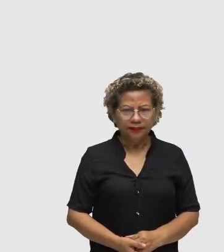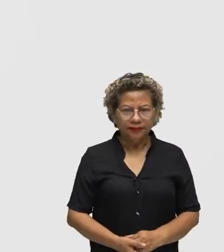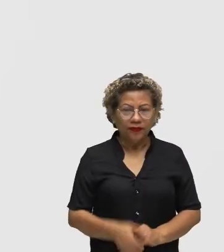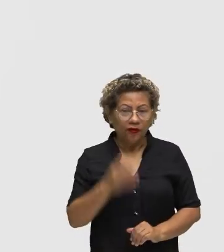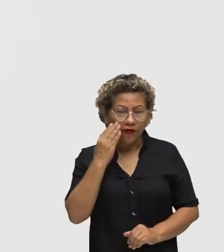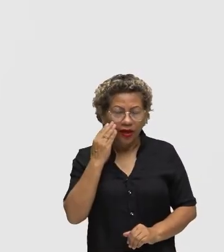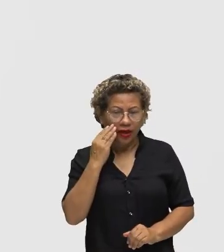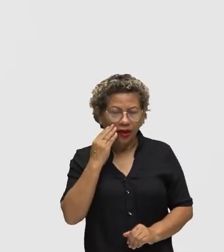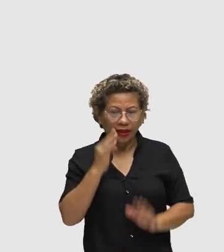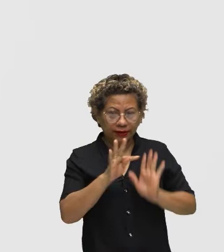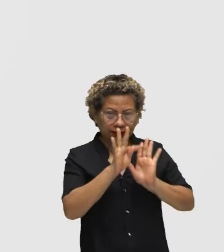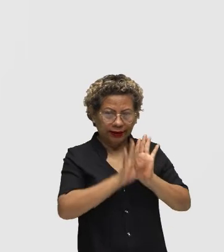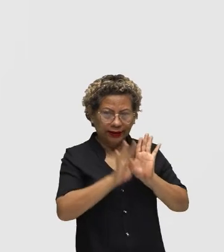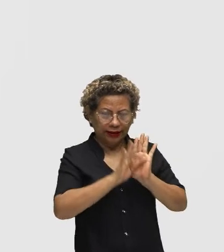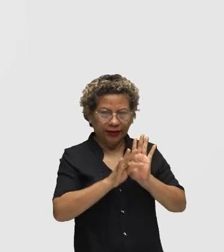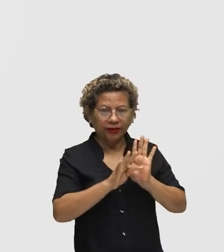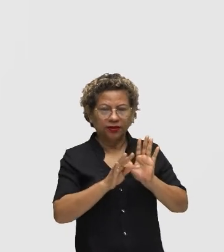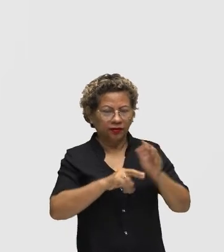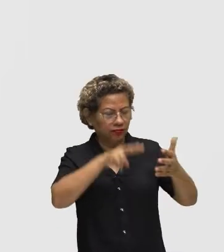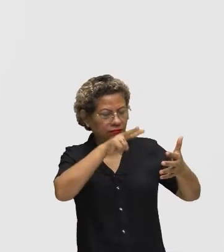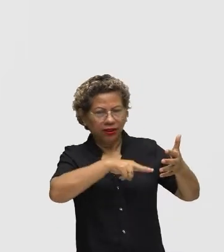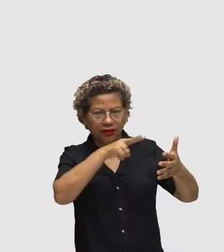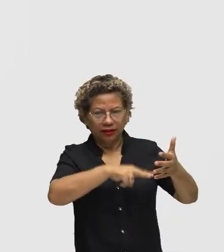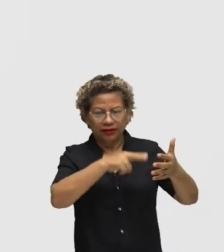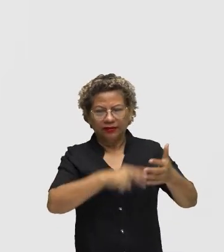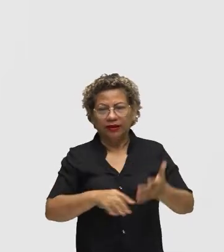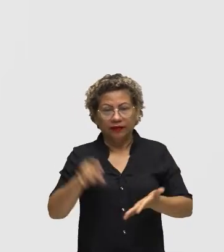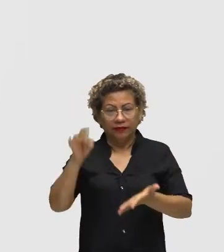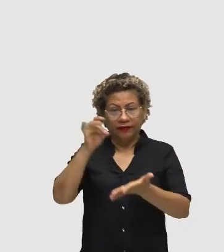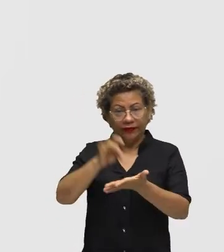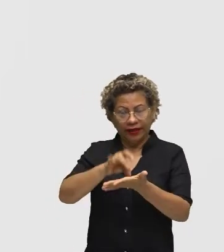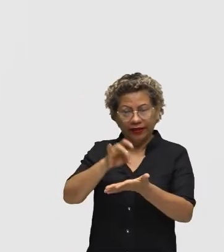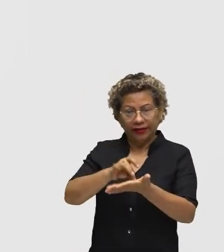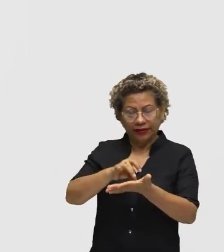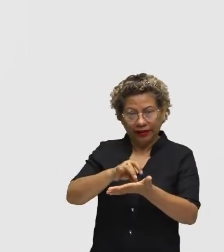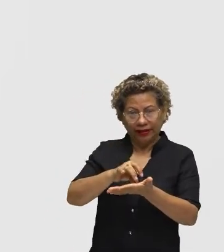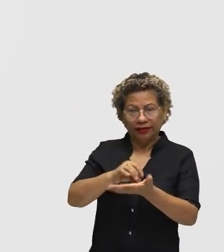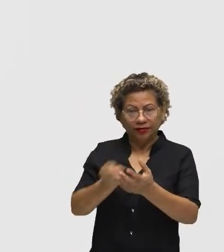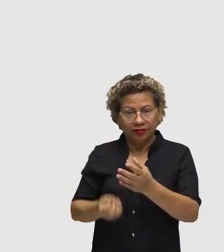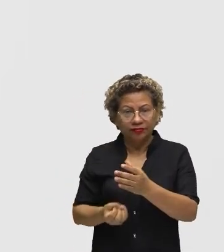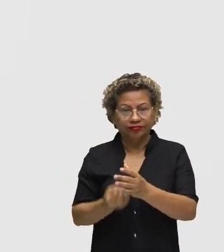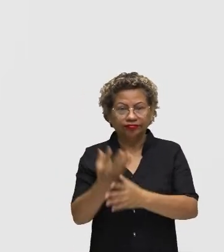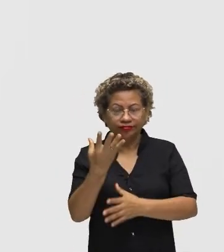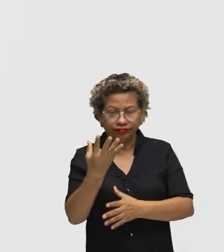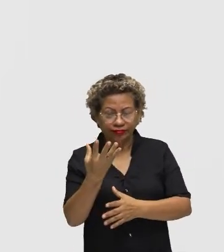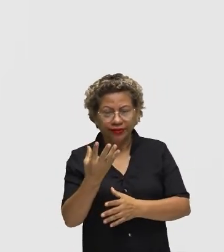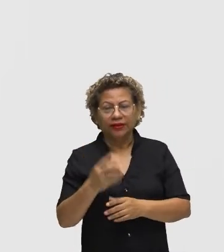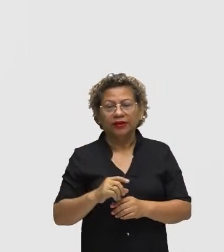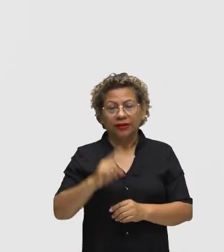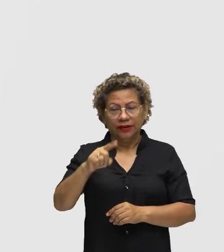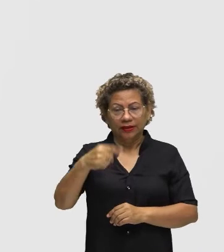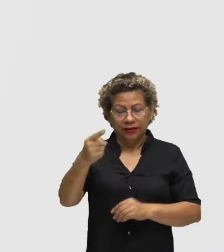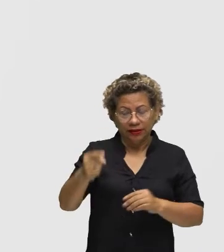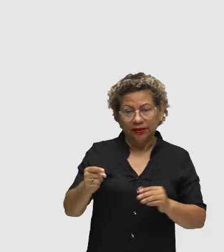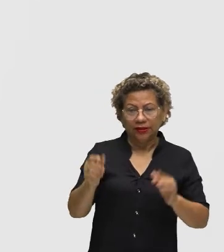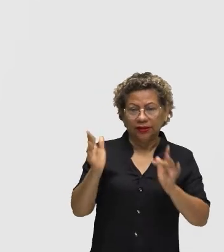leiam comigo. A provável origem é que, olha só, após